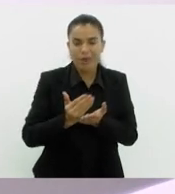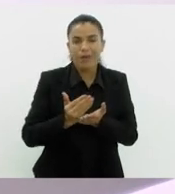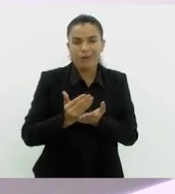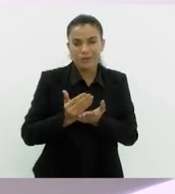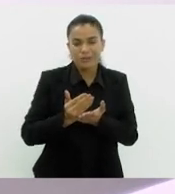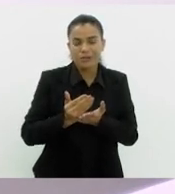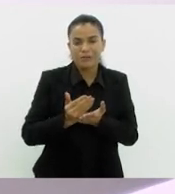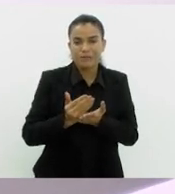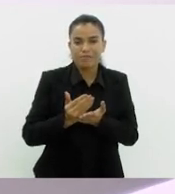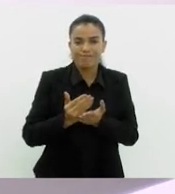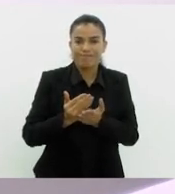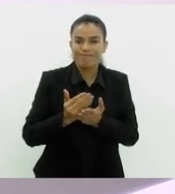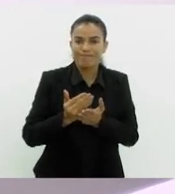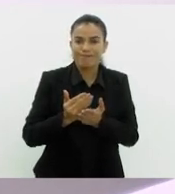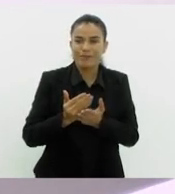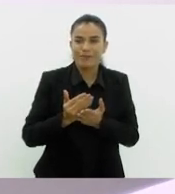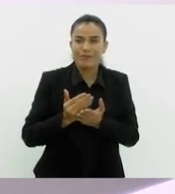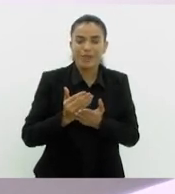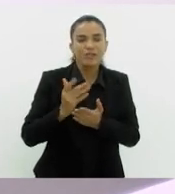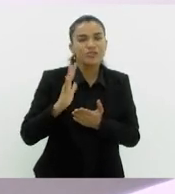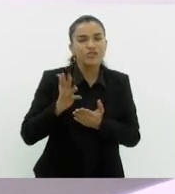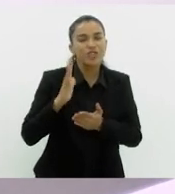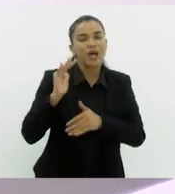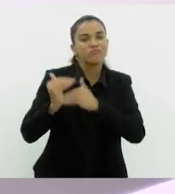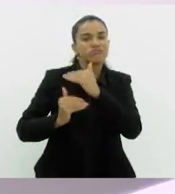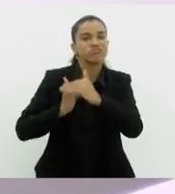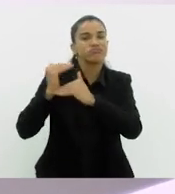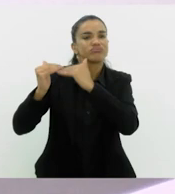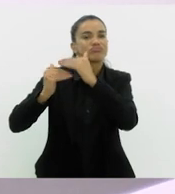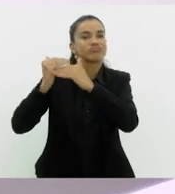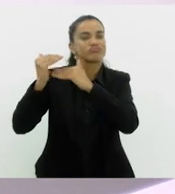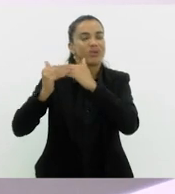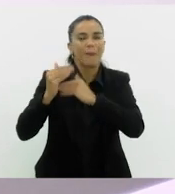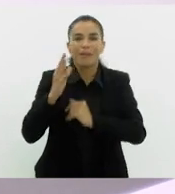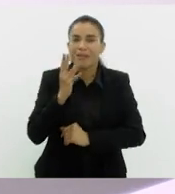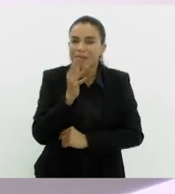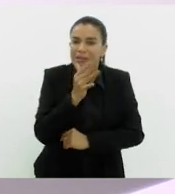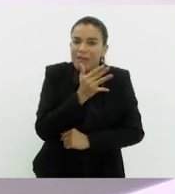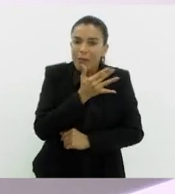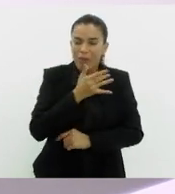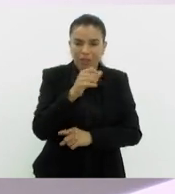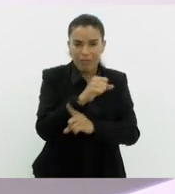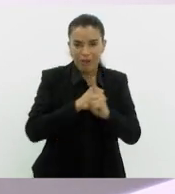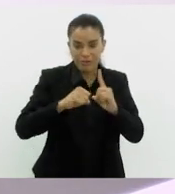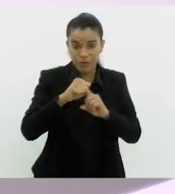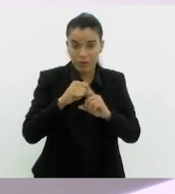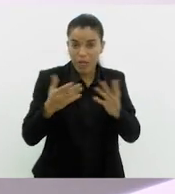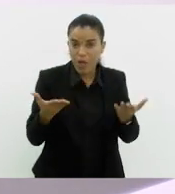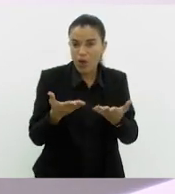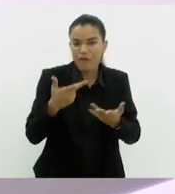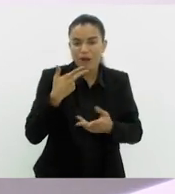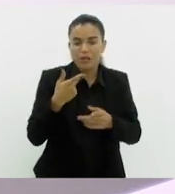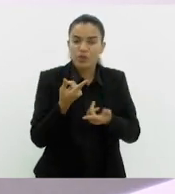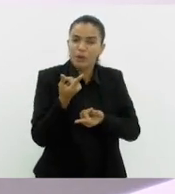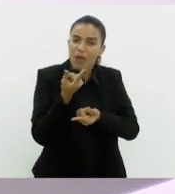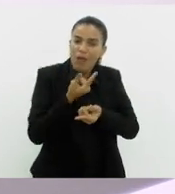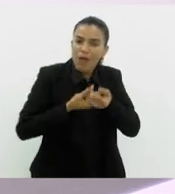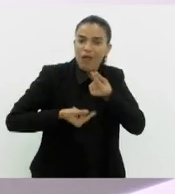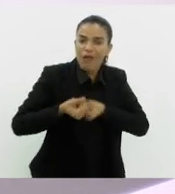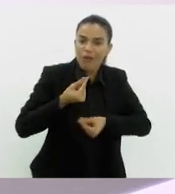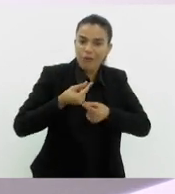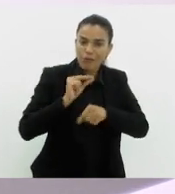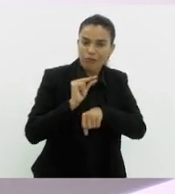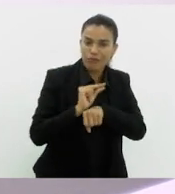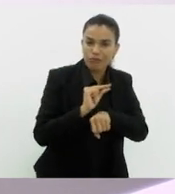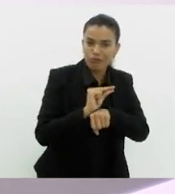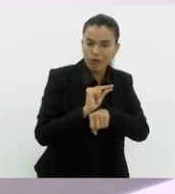gente, acho que já tudo evolui de forma muito lenta na sociedade, mas a gente está falando de economia do cuidado, eu acho que já